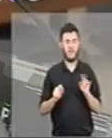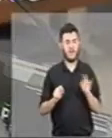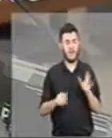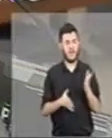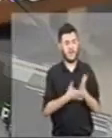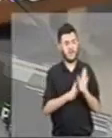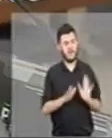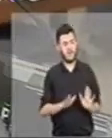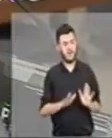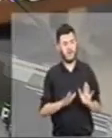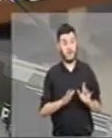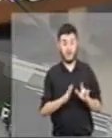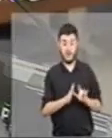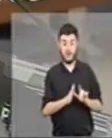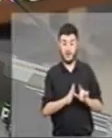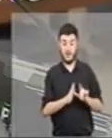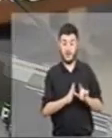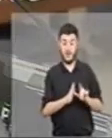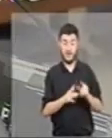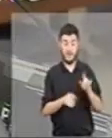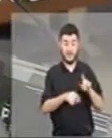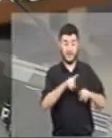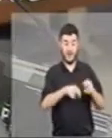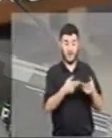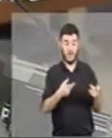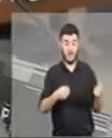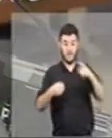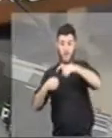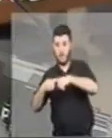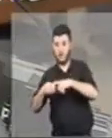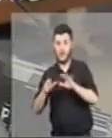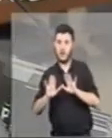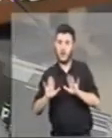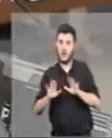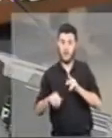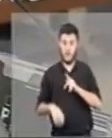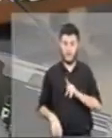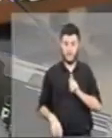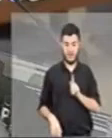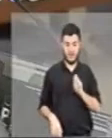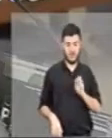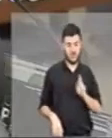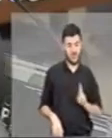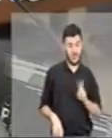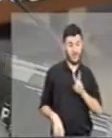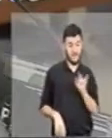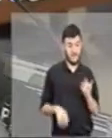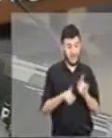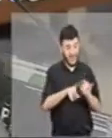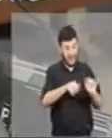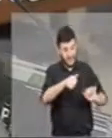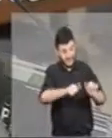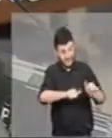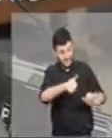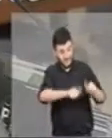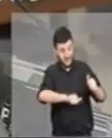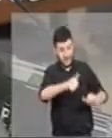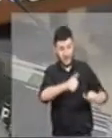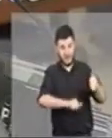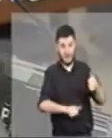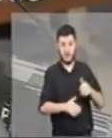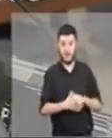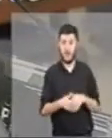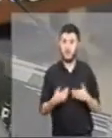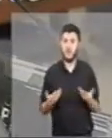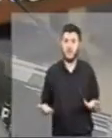antes da apreciação do pedido pelo Procurador-Geral da República. É que seria o que está senão sendo... é comprar nabos em saco. Eu não sei o que, não, que foi